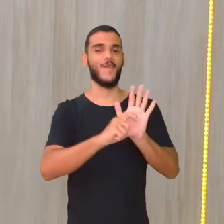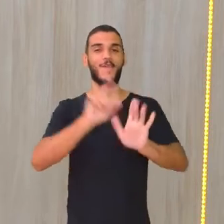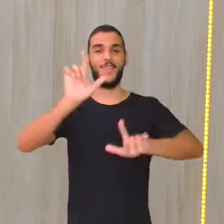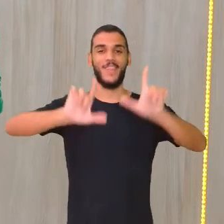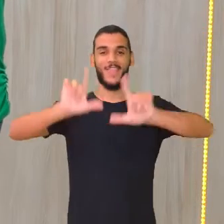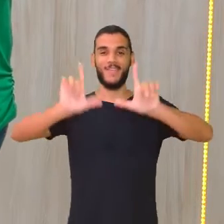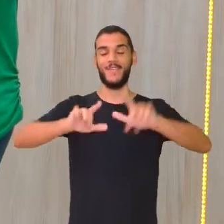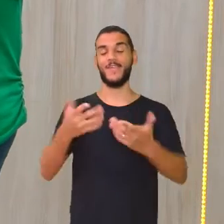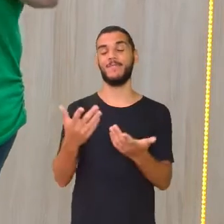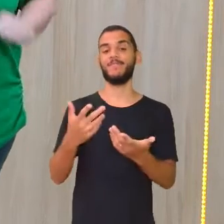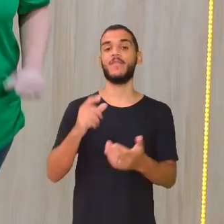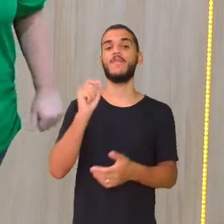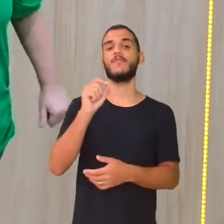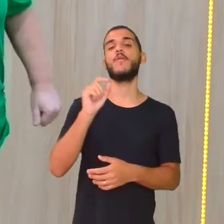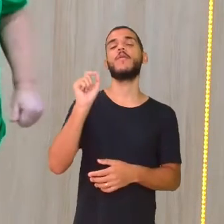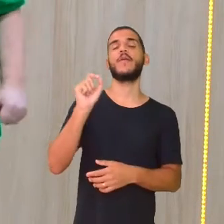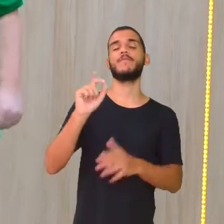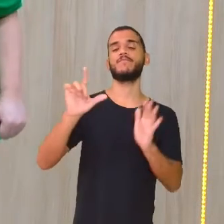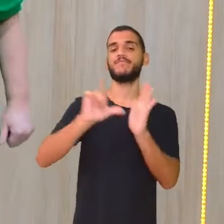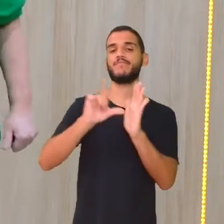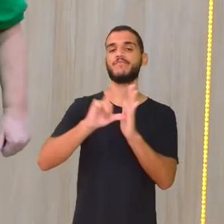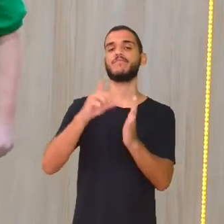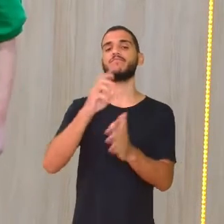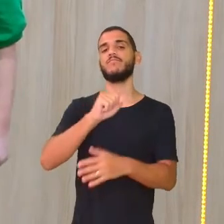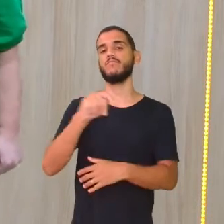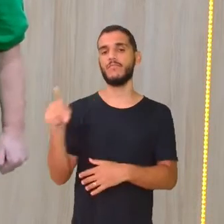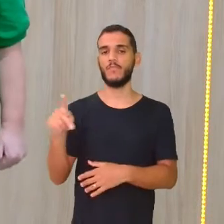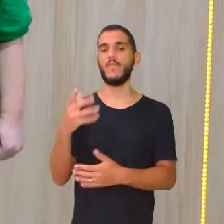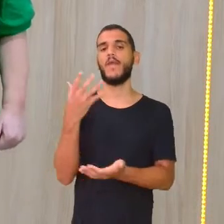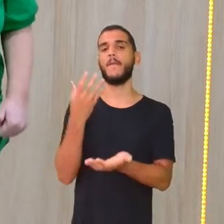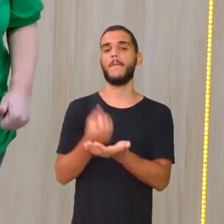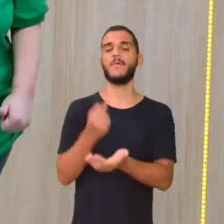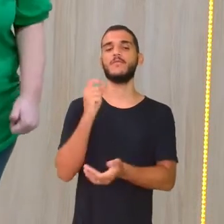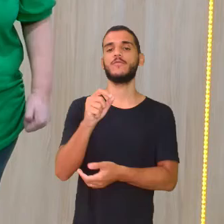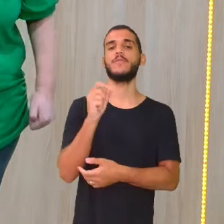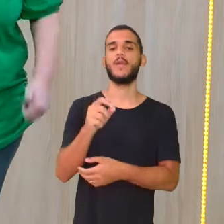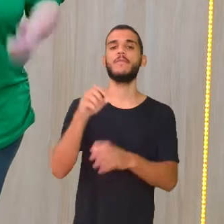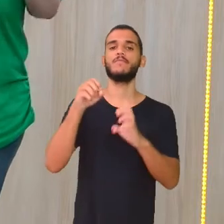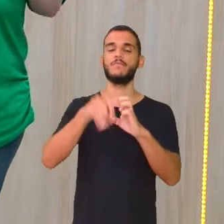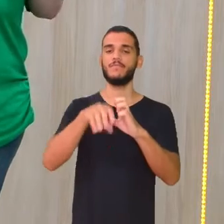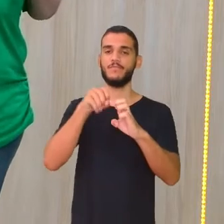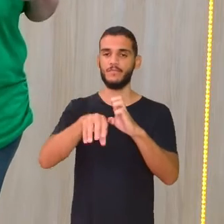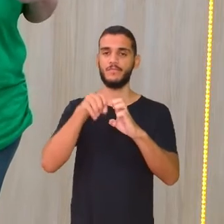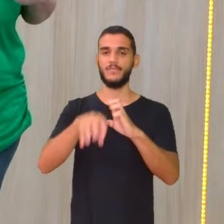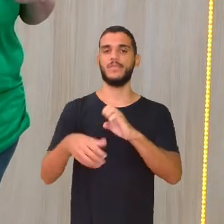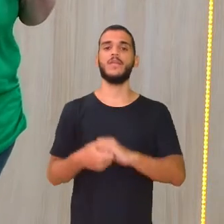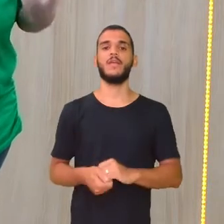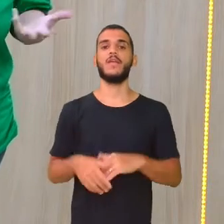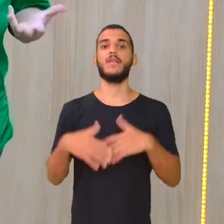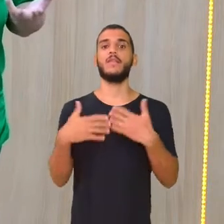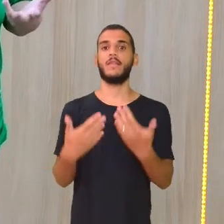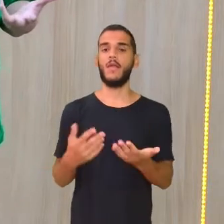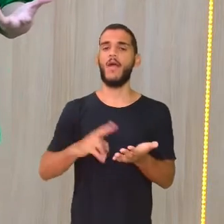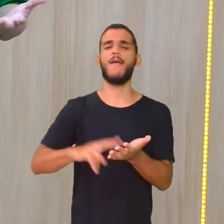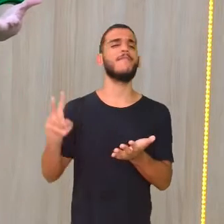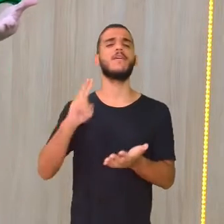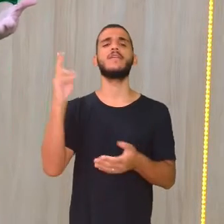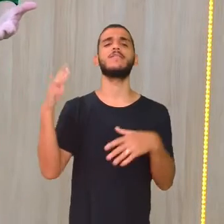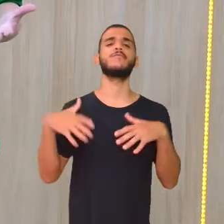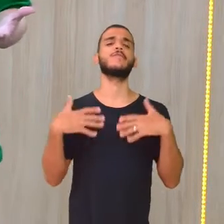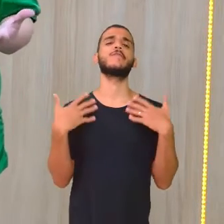aplicativo e baixa o Educa Recife, tá, gente? Qual a vantagem de ter o